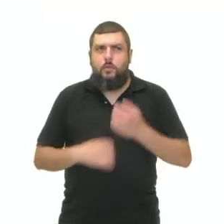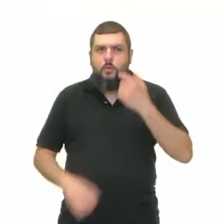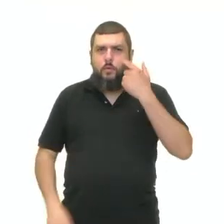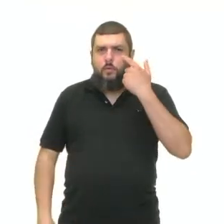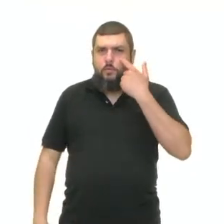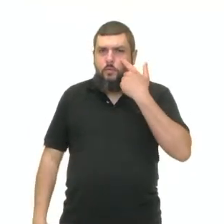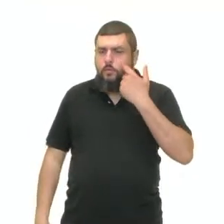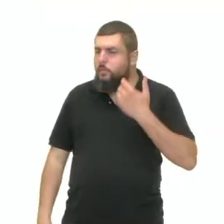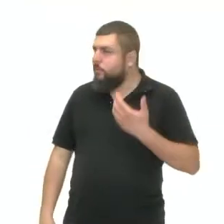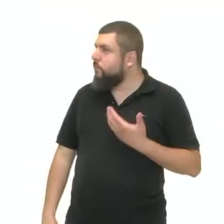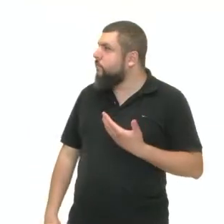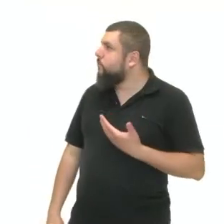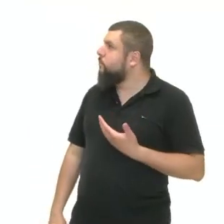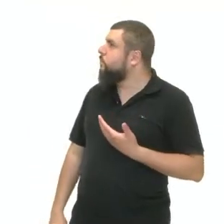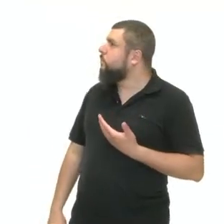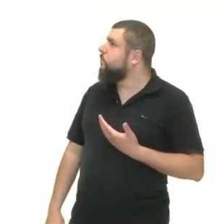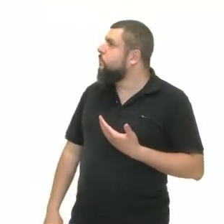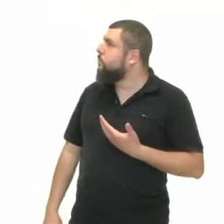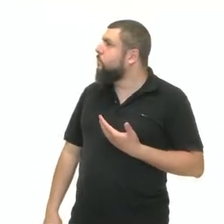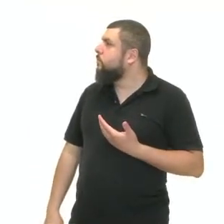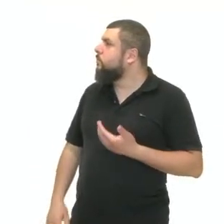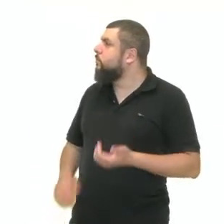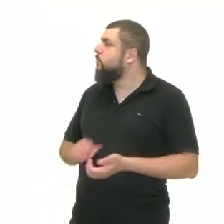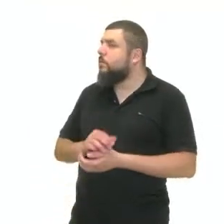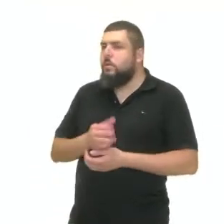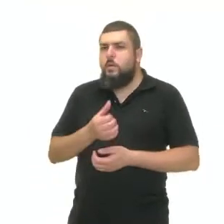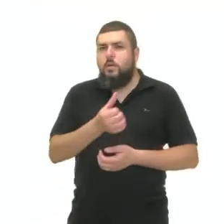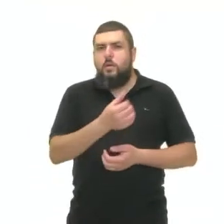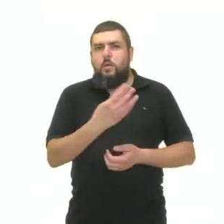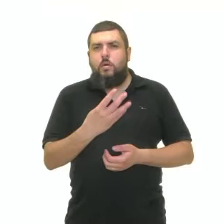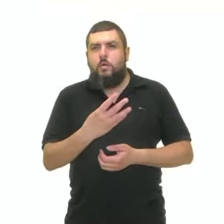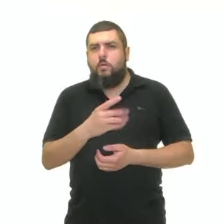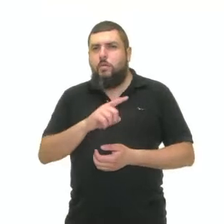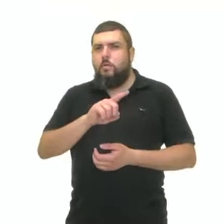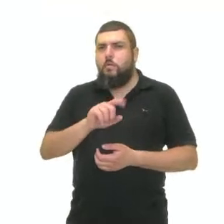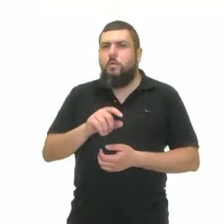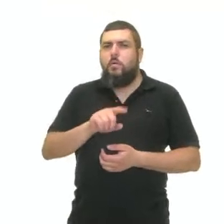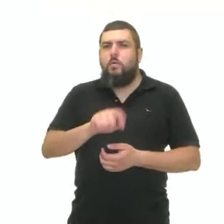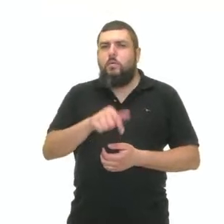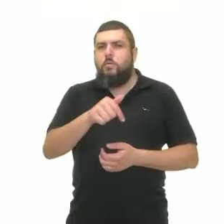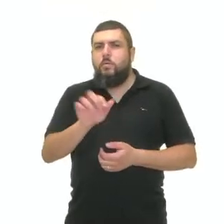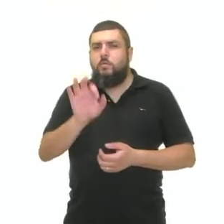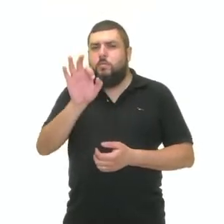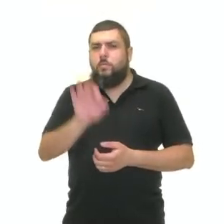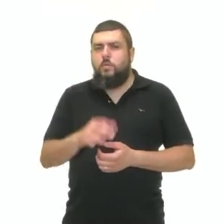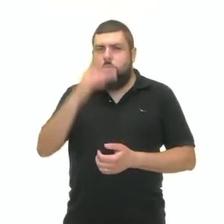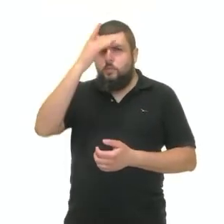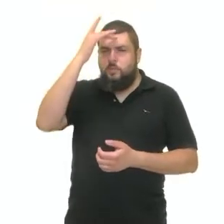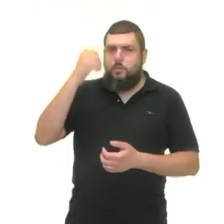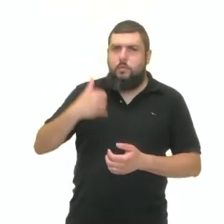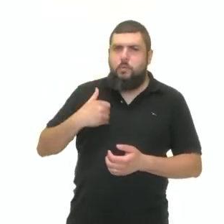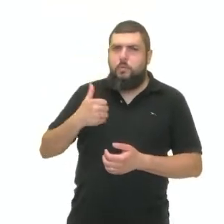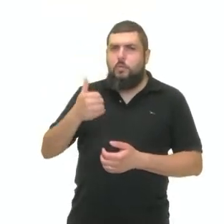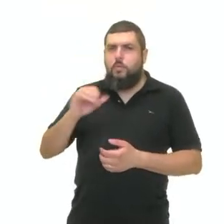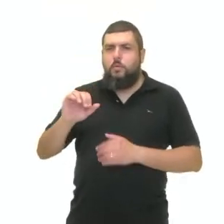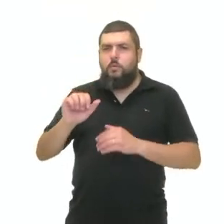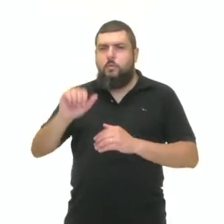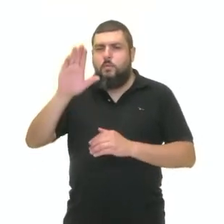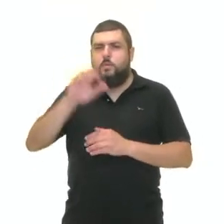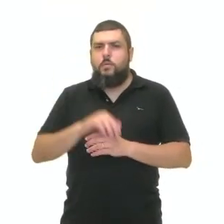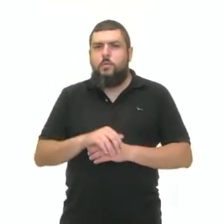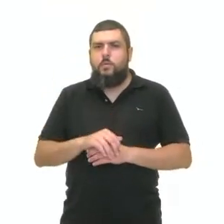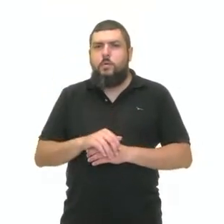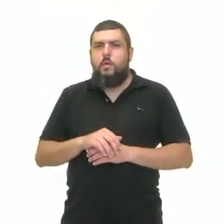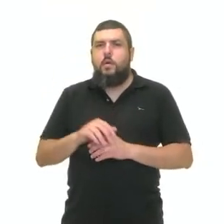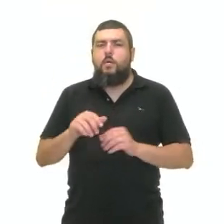64,7% das pessoas de 10 anos ou mais de idade utilizam a internet, sendo que são 63,8% do